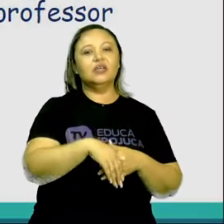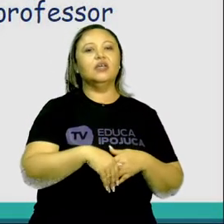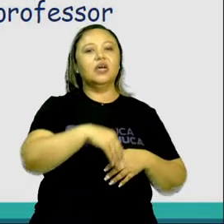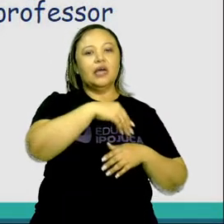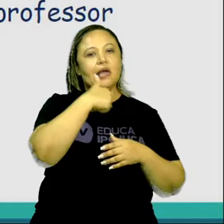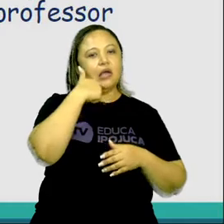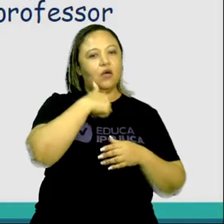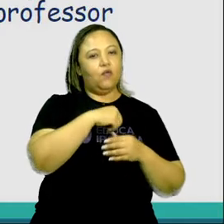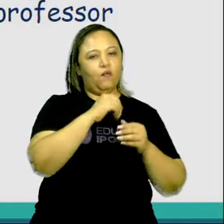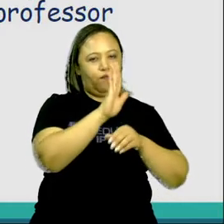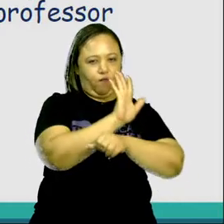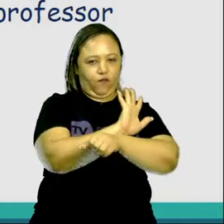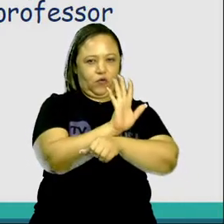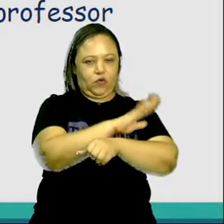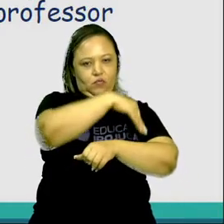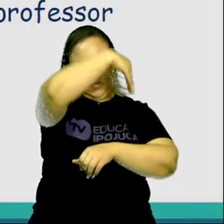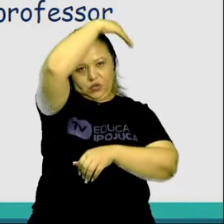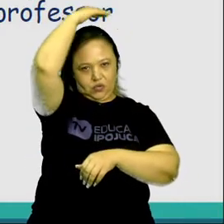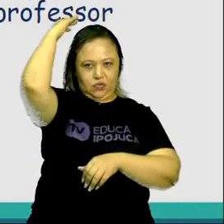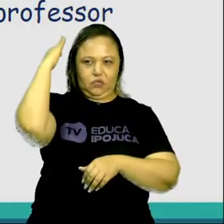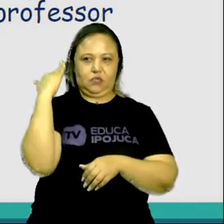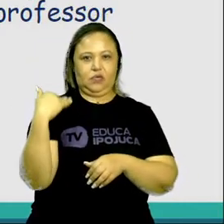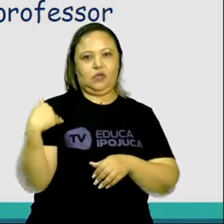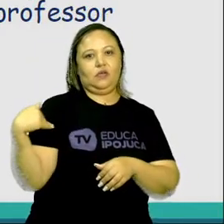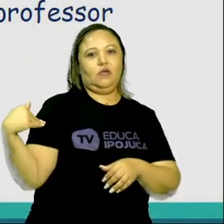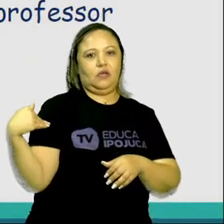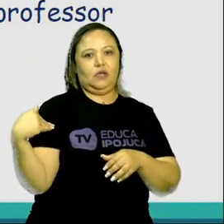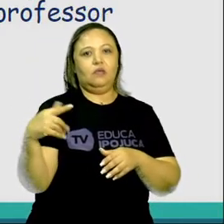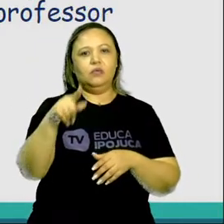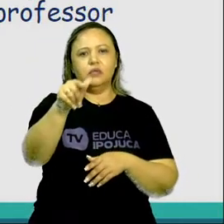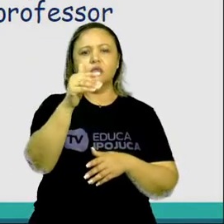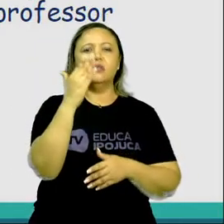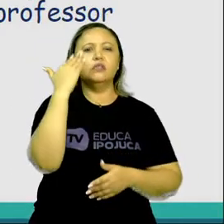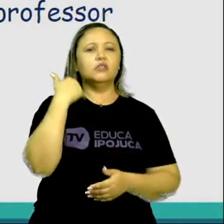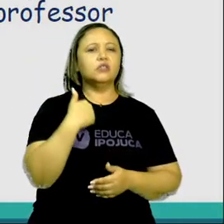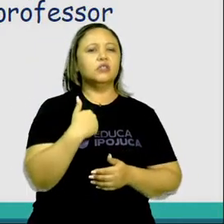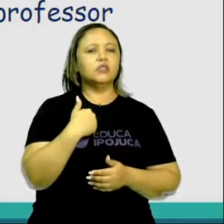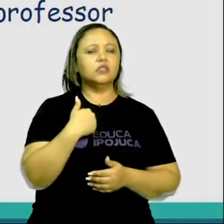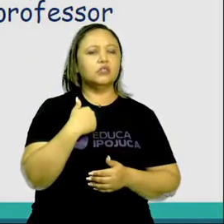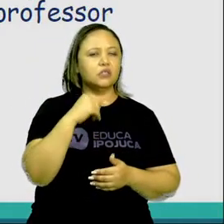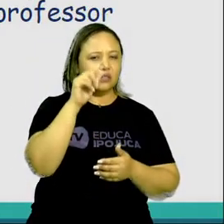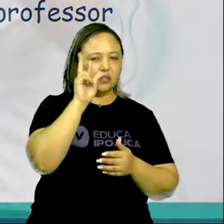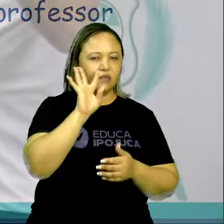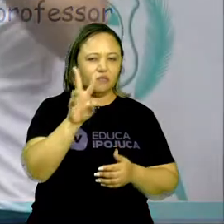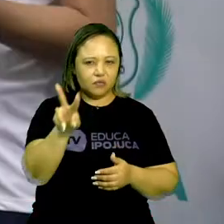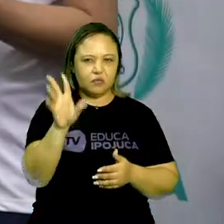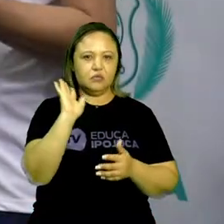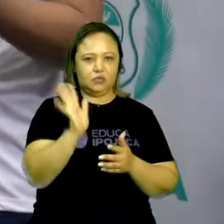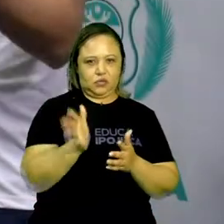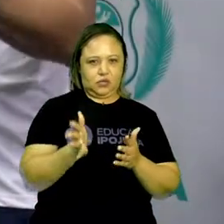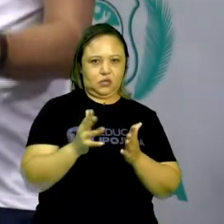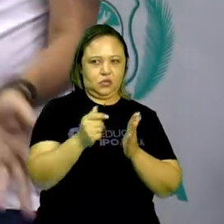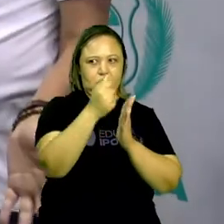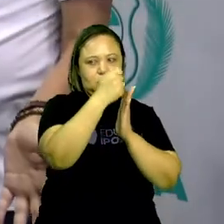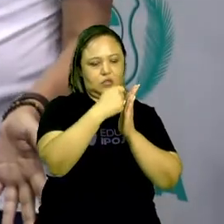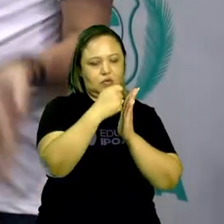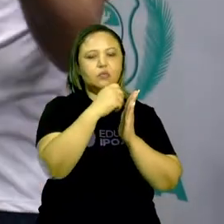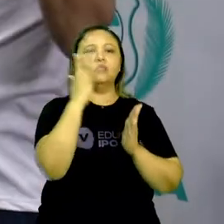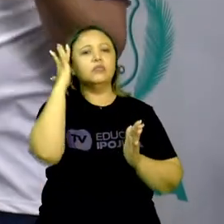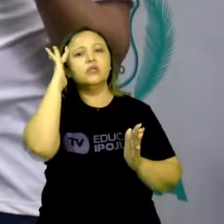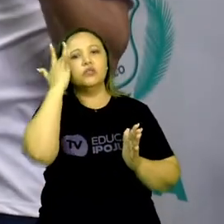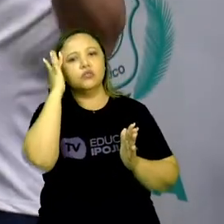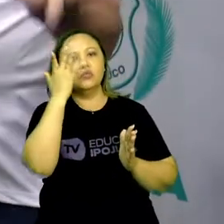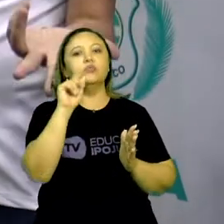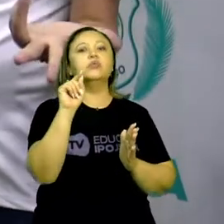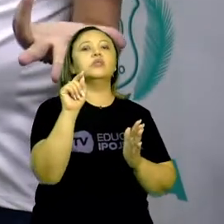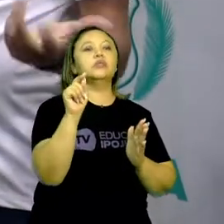você achou? Você viu a novela O Cravo e a Rosa? Sabia que ela era baseada numa peça de Shakespeare? Você sabia disso? Sabe porque eu falei agora, né? Mas